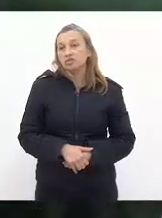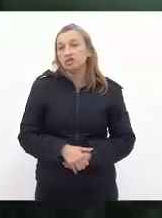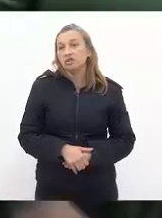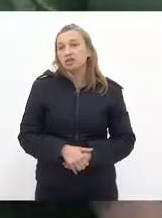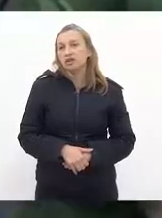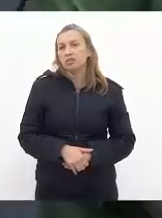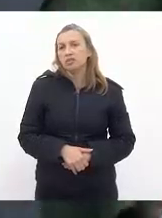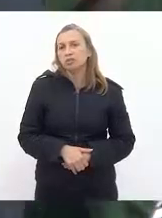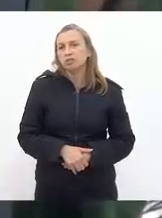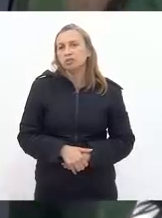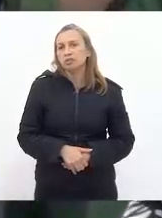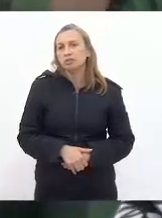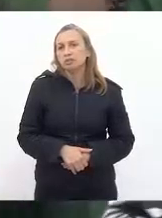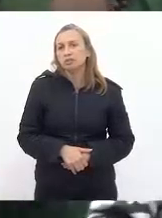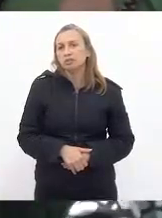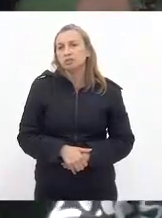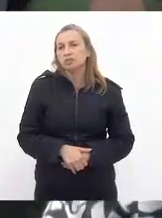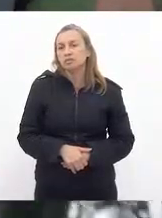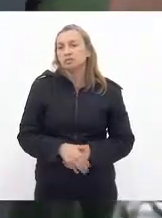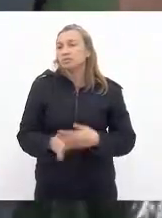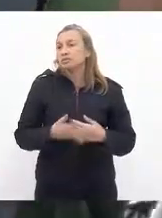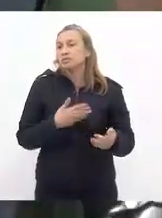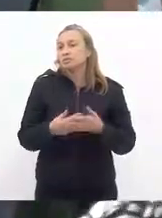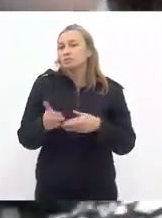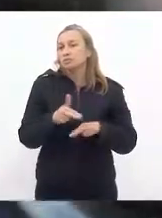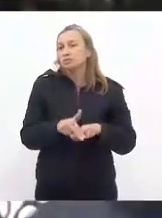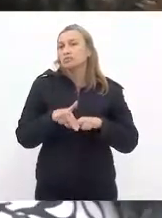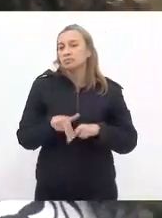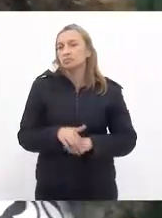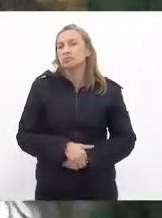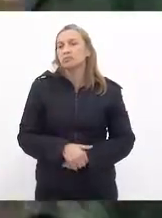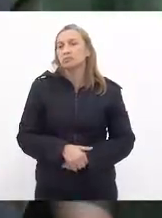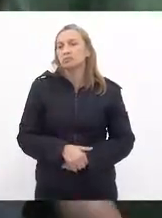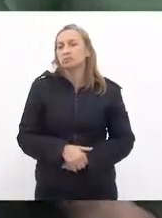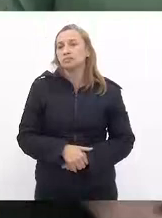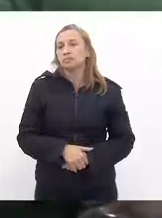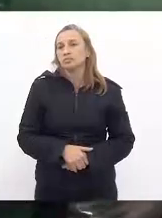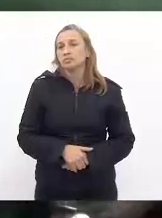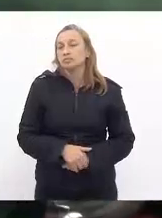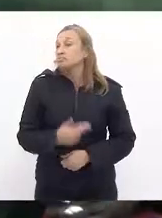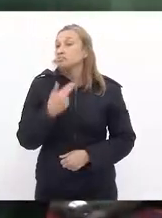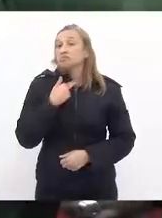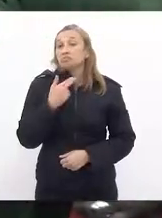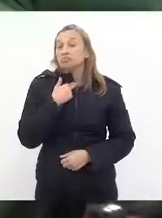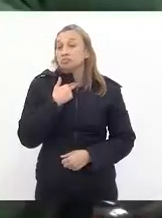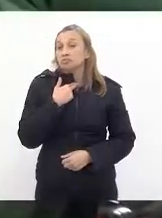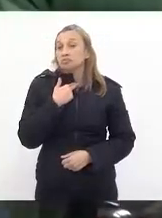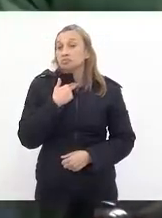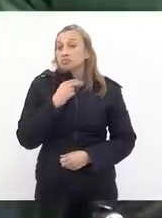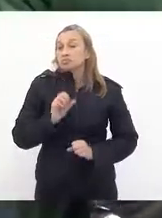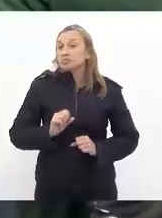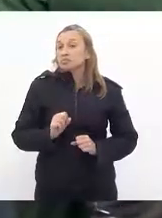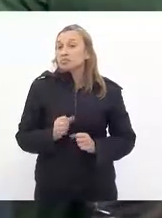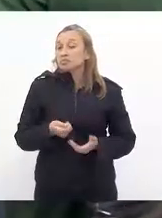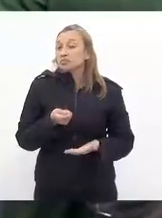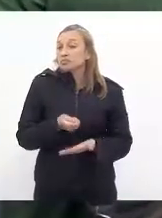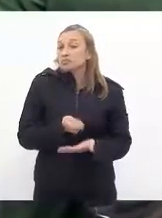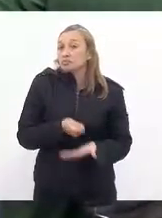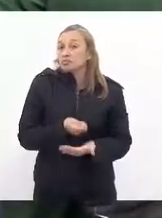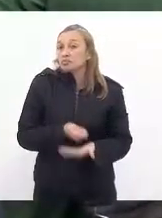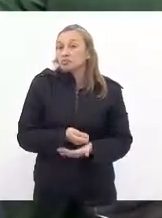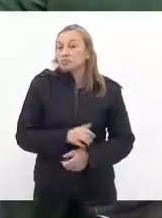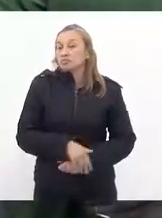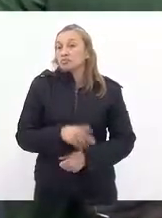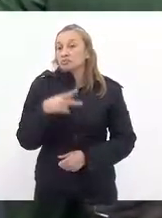em Qualquer que seja a razão não pode ser humanizada força é como eu